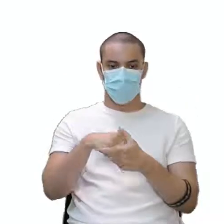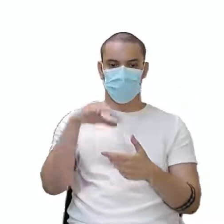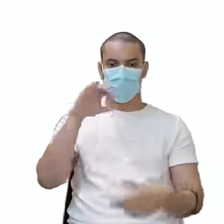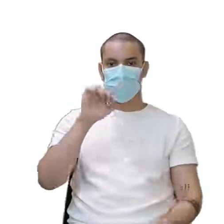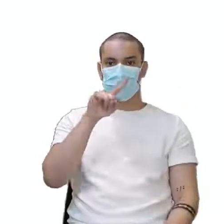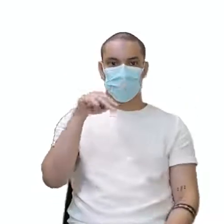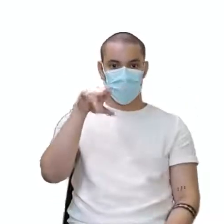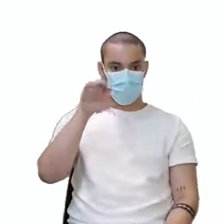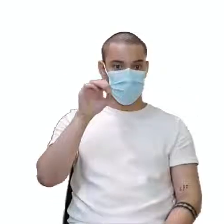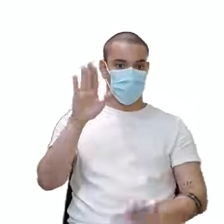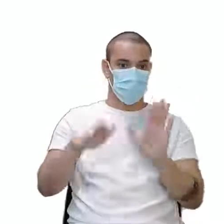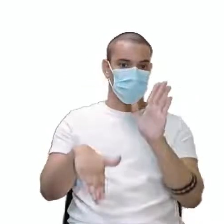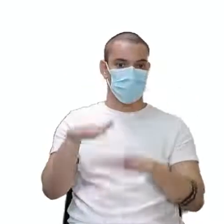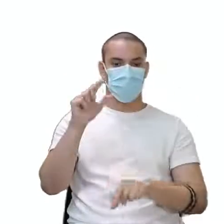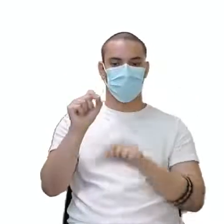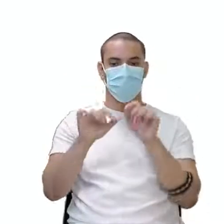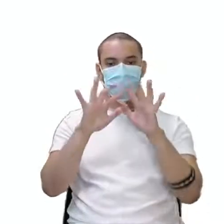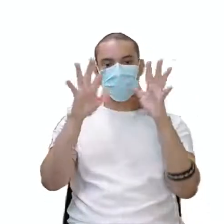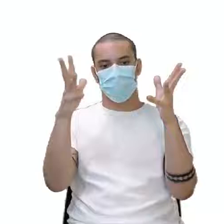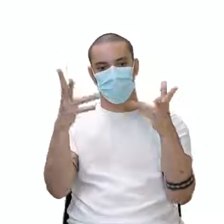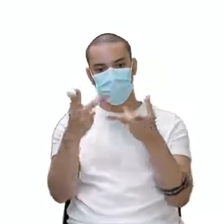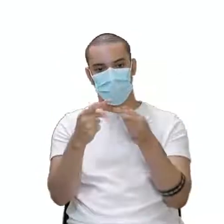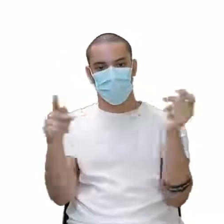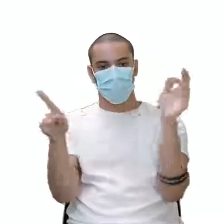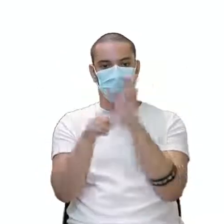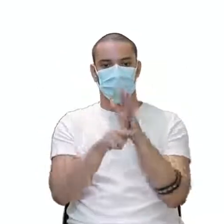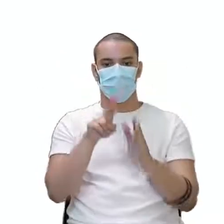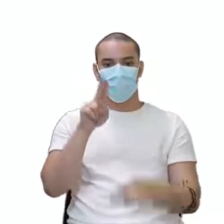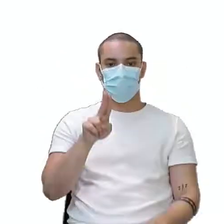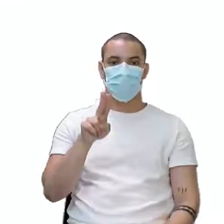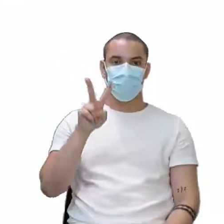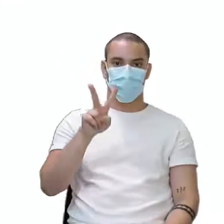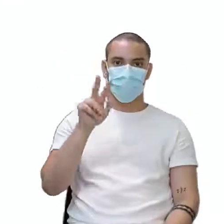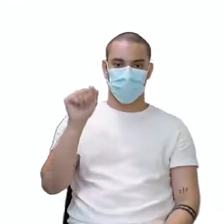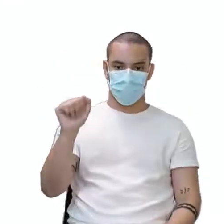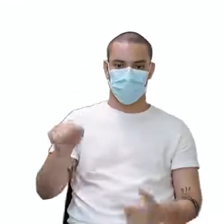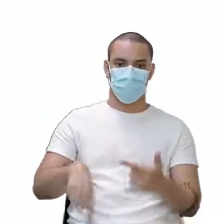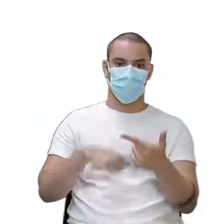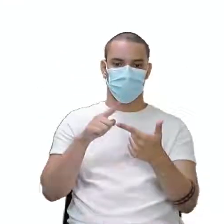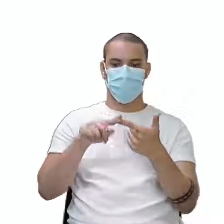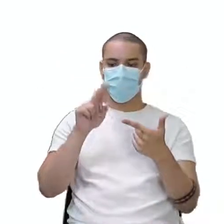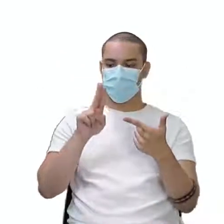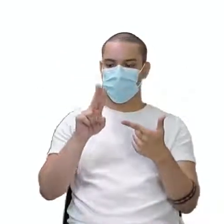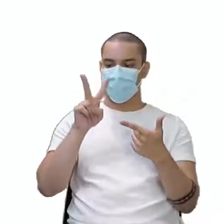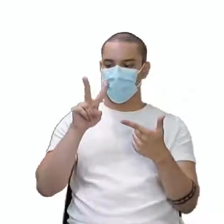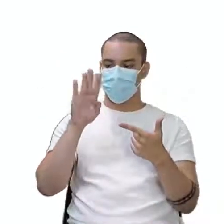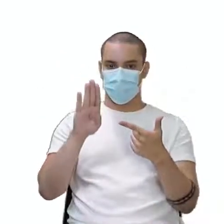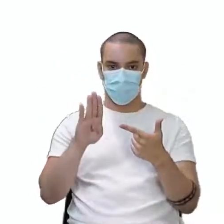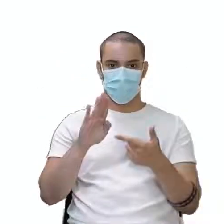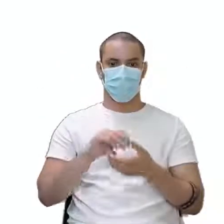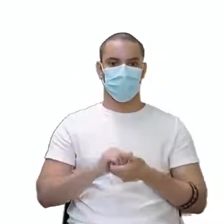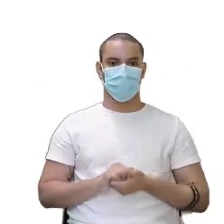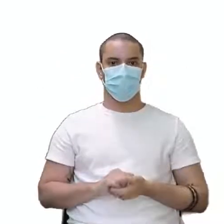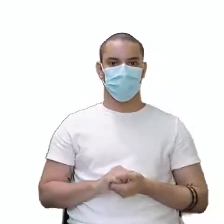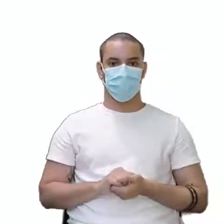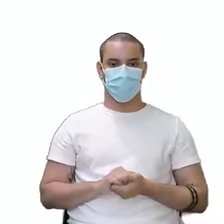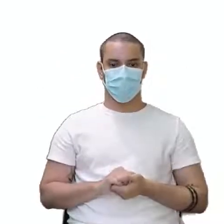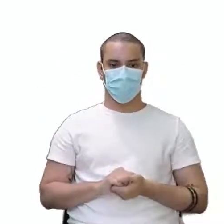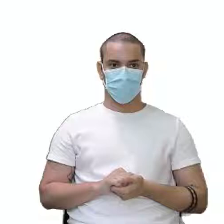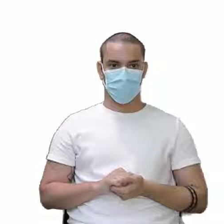a camada de ozônio, dependendo da superfície terrestre, defendendo, né, na verdade, a superfície terrestre dos raios UVB e